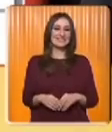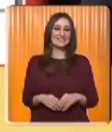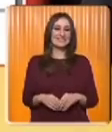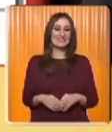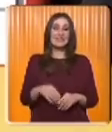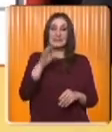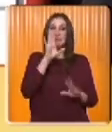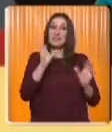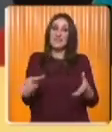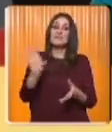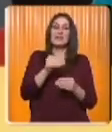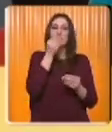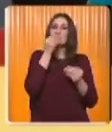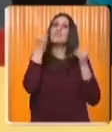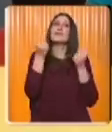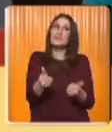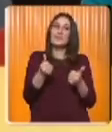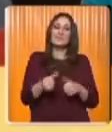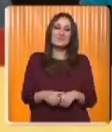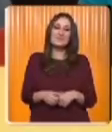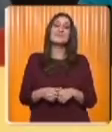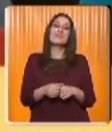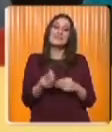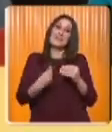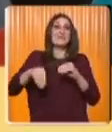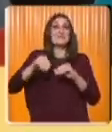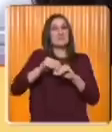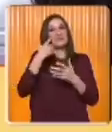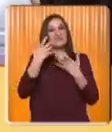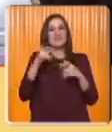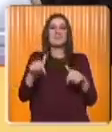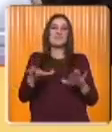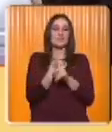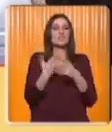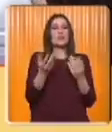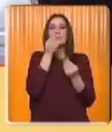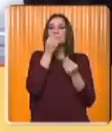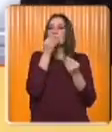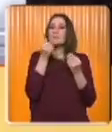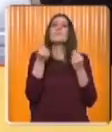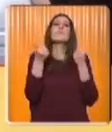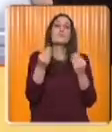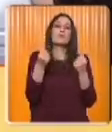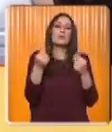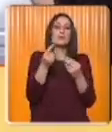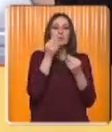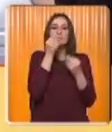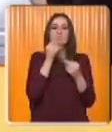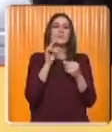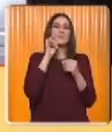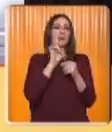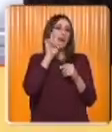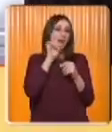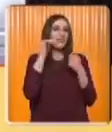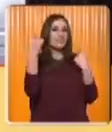Ainda que houvesse mais, soube muito bem. Ainda por cima. Mas agora as coisas é que vão saber sempre muito bem, porque tem o seu céu da